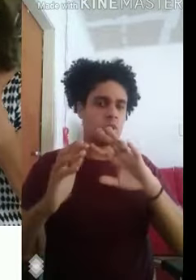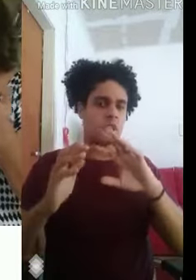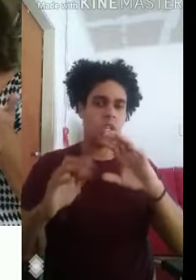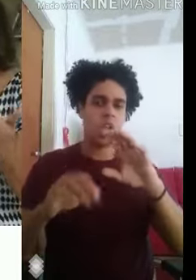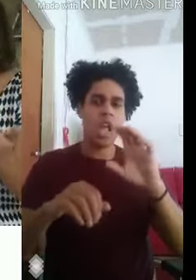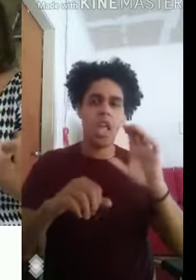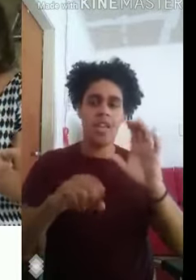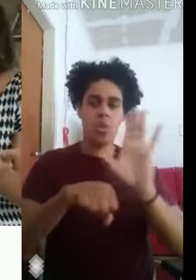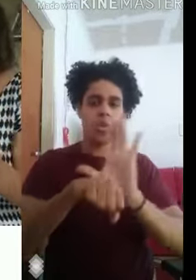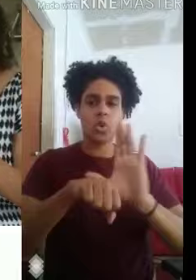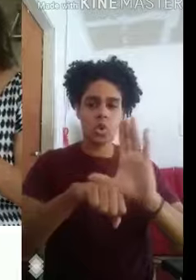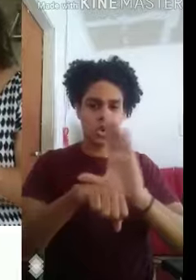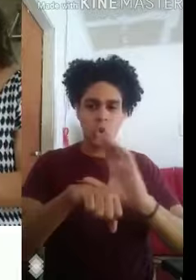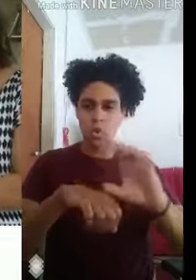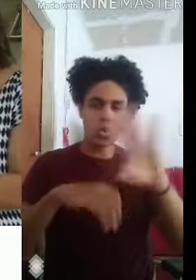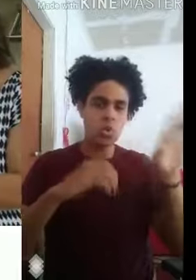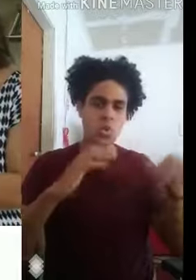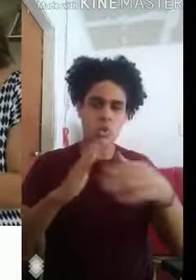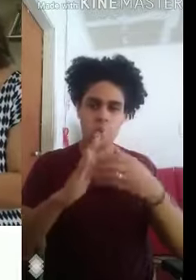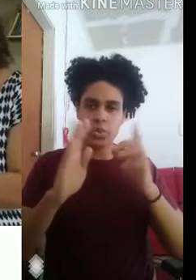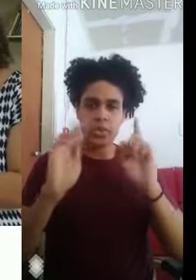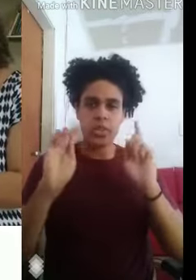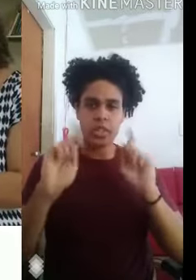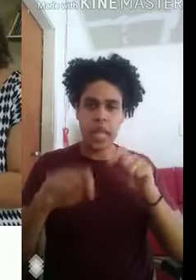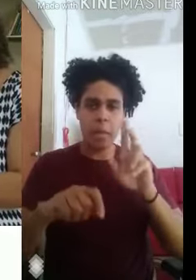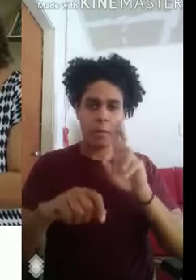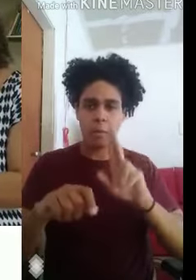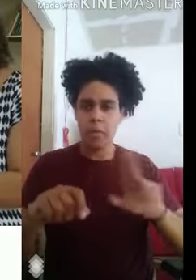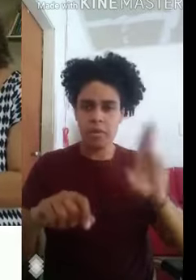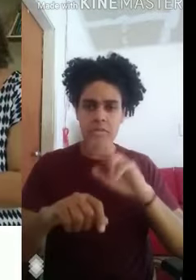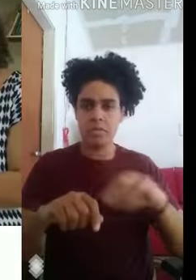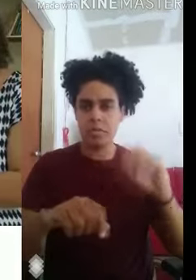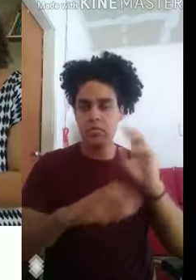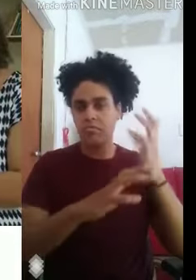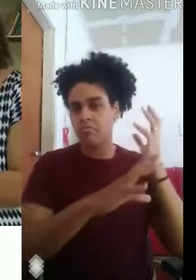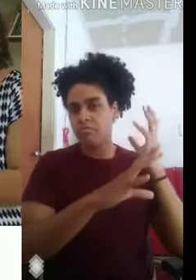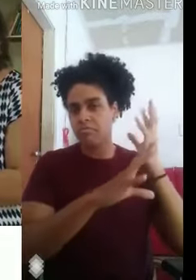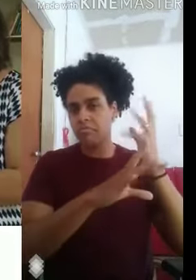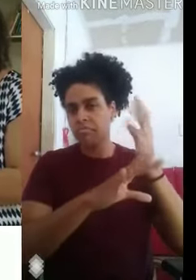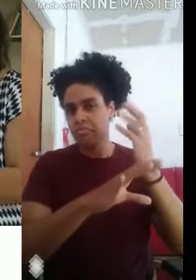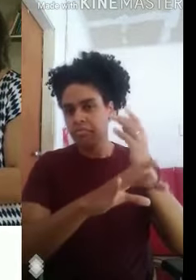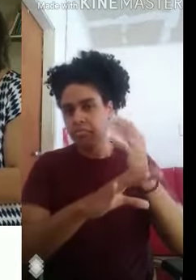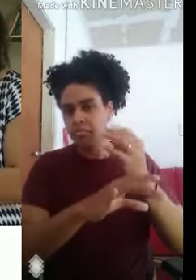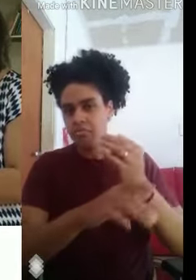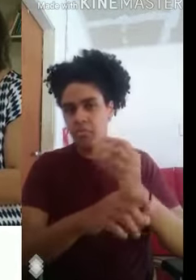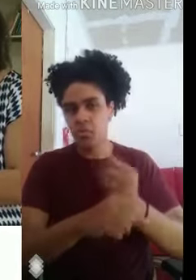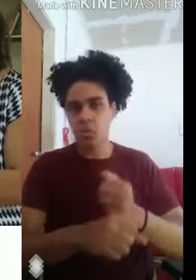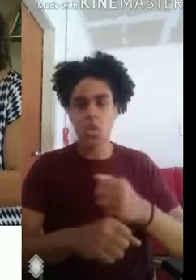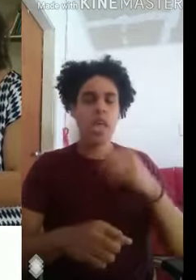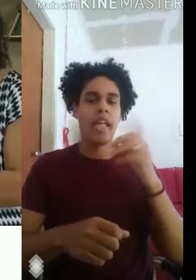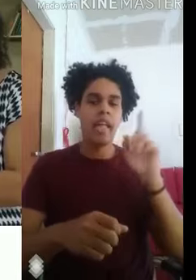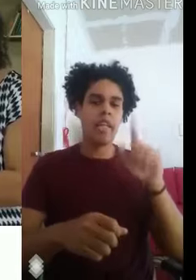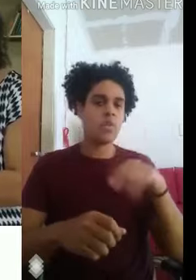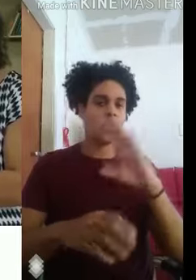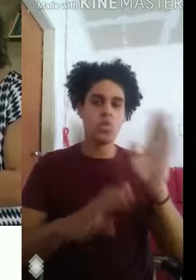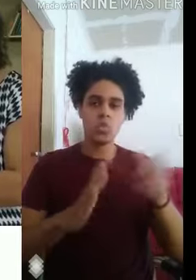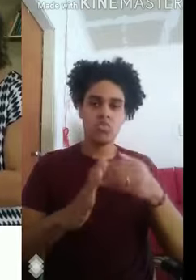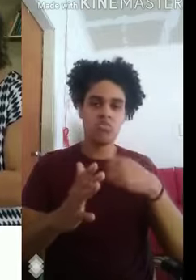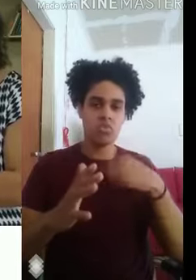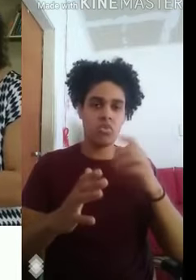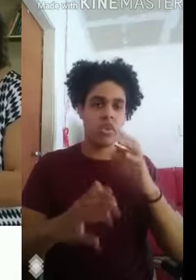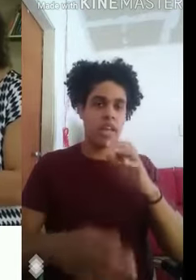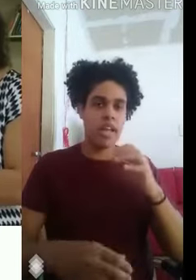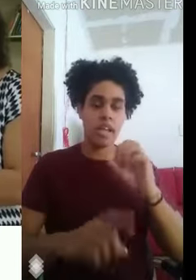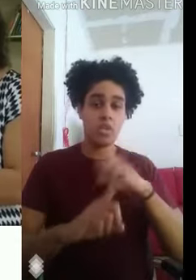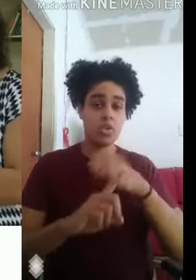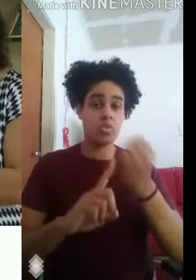estatutos, a Constituição, tudo isso pode ser usado como repertório sociocultural, como conhecimento de